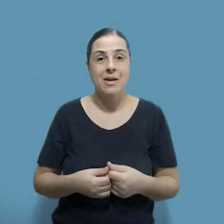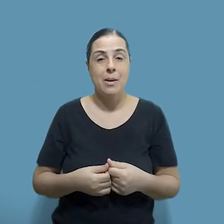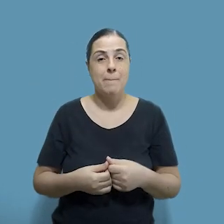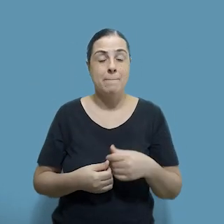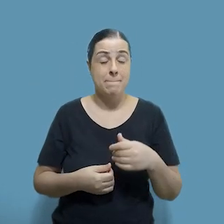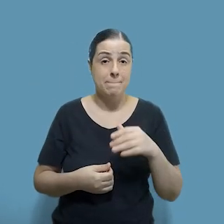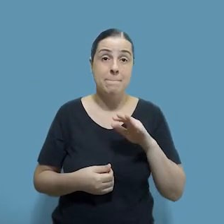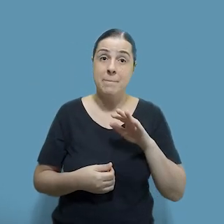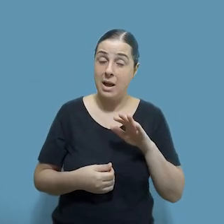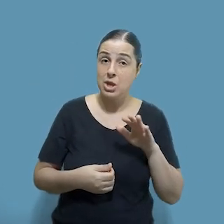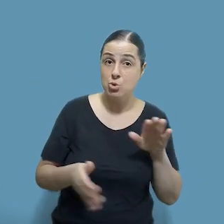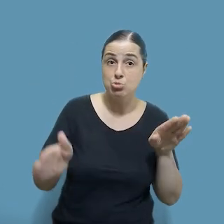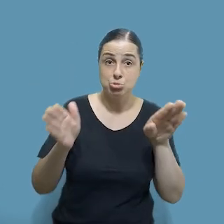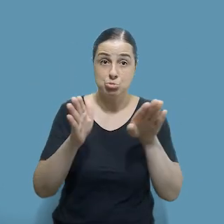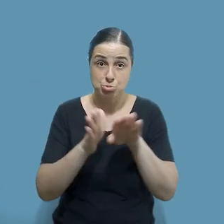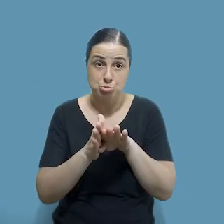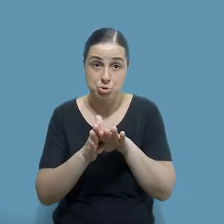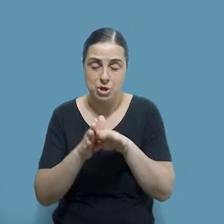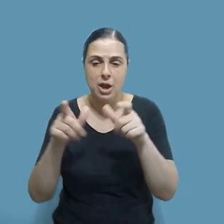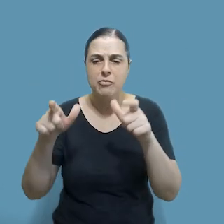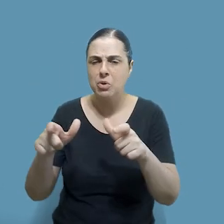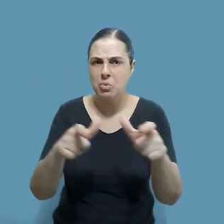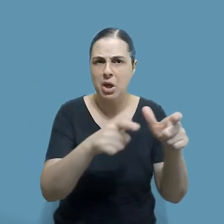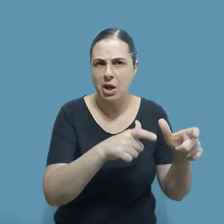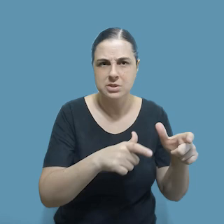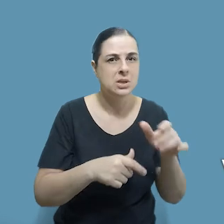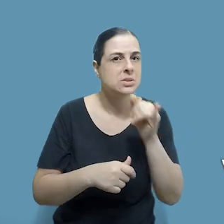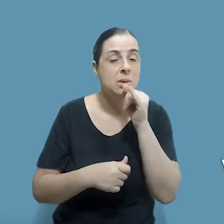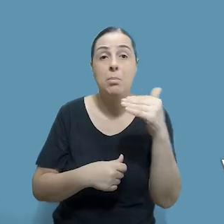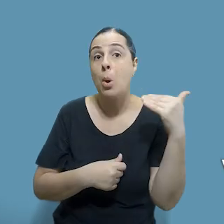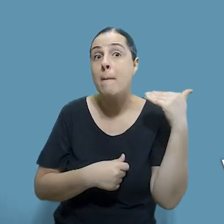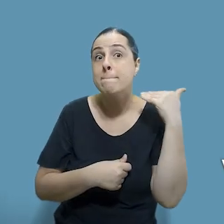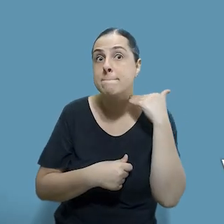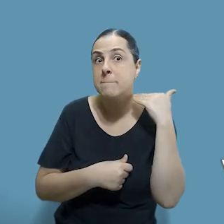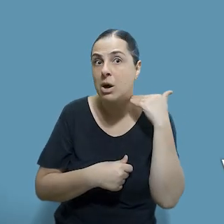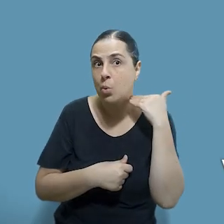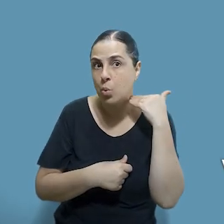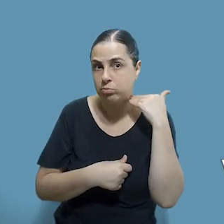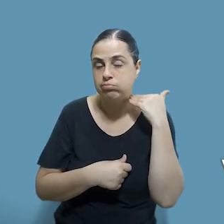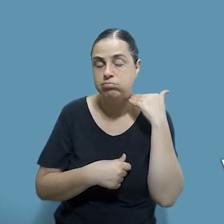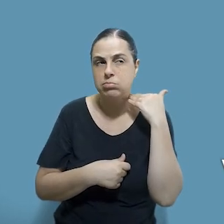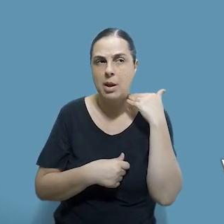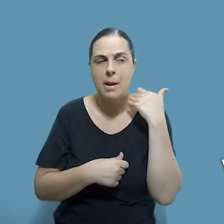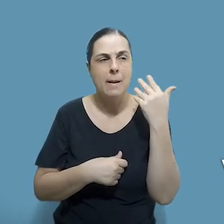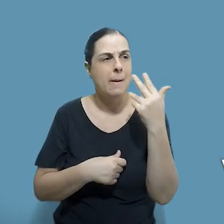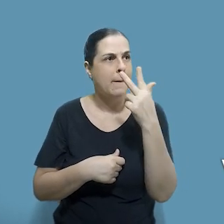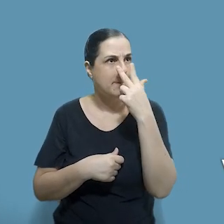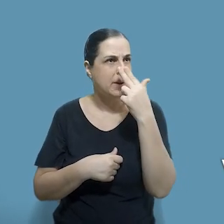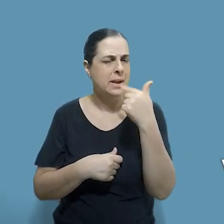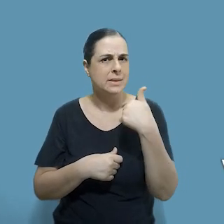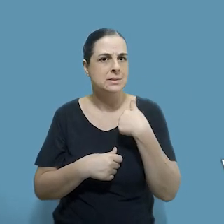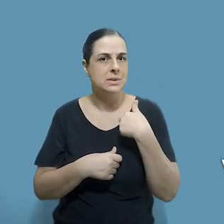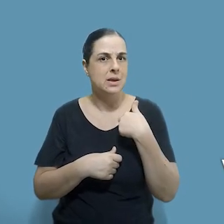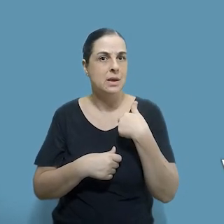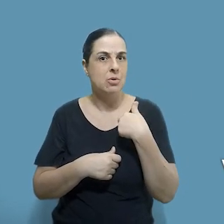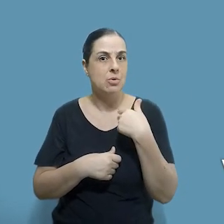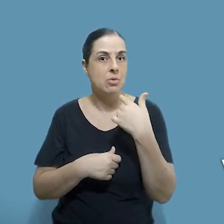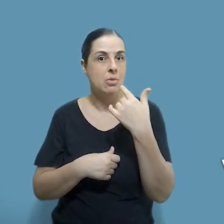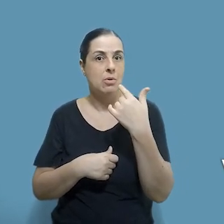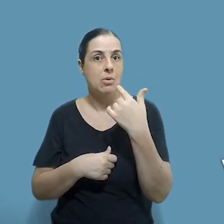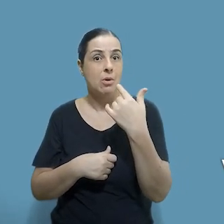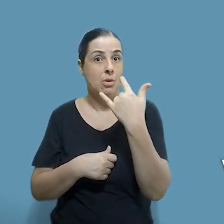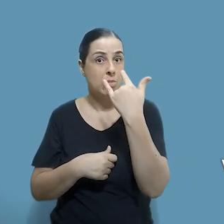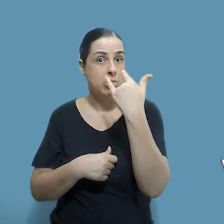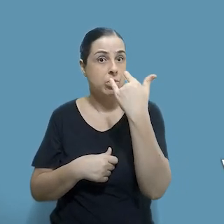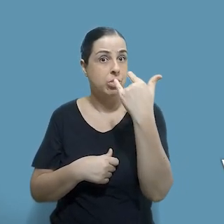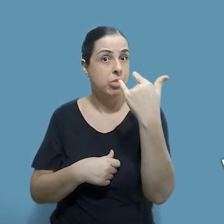banco, num caixa eletrônico, era um imã. Vinha uma pessoa lá de dentro da agência